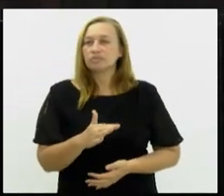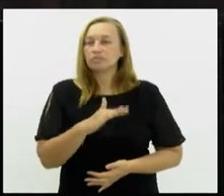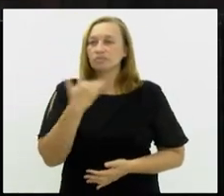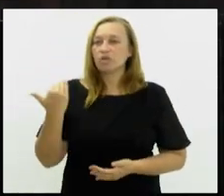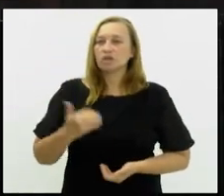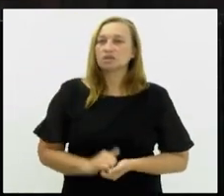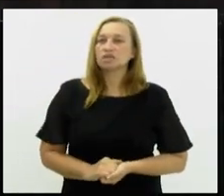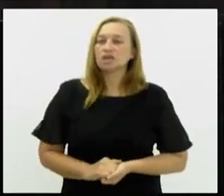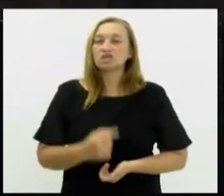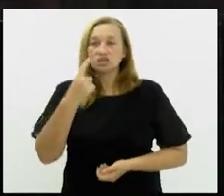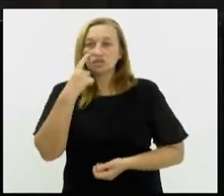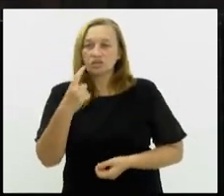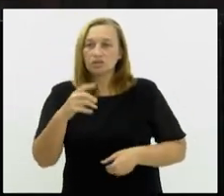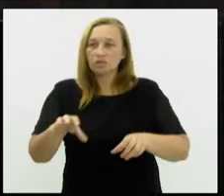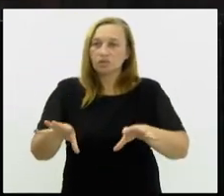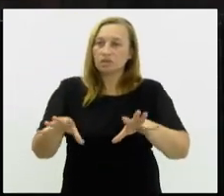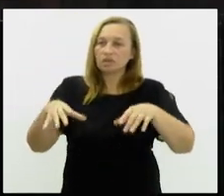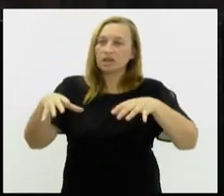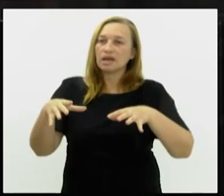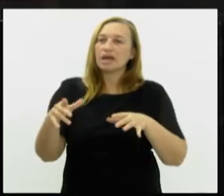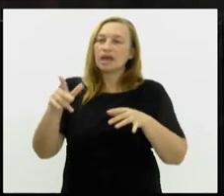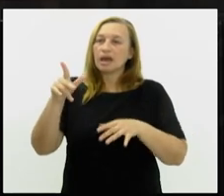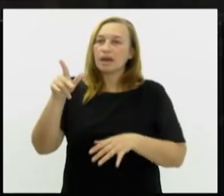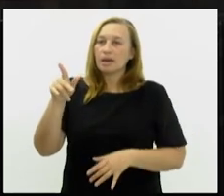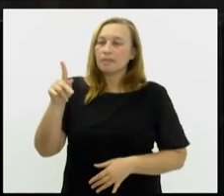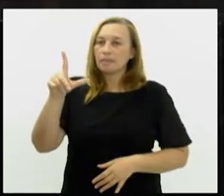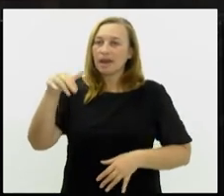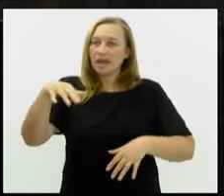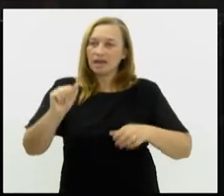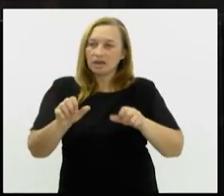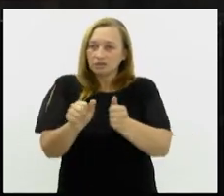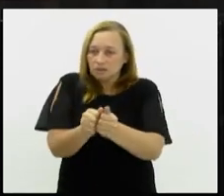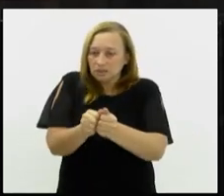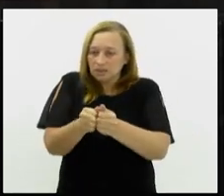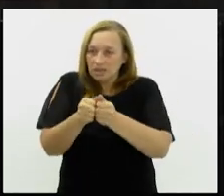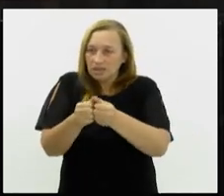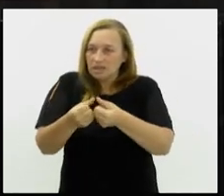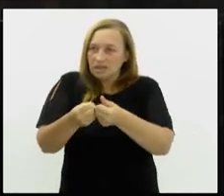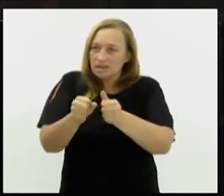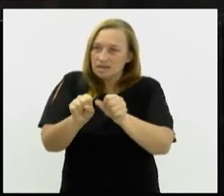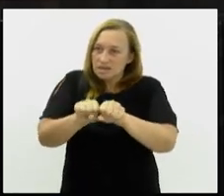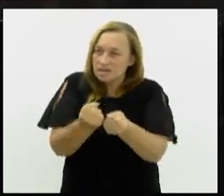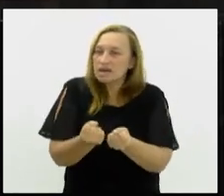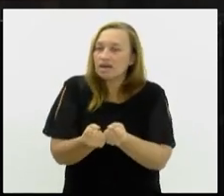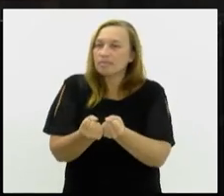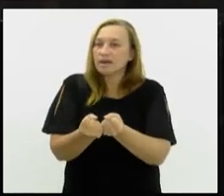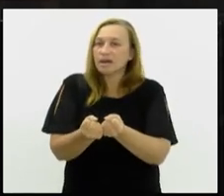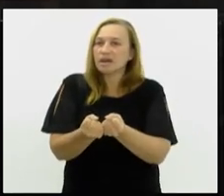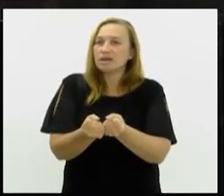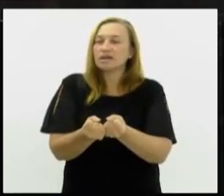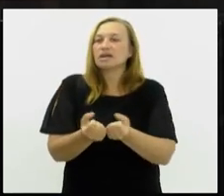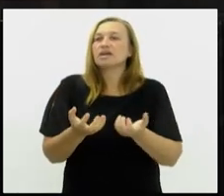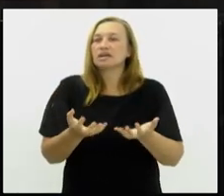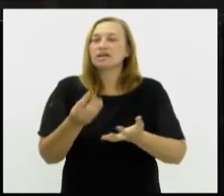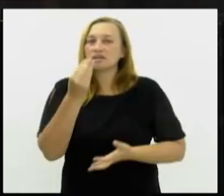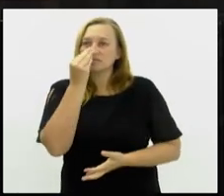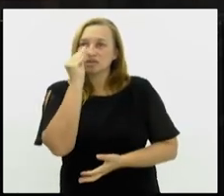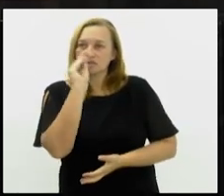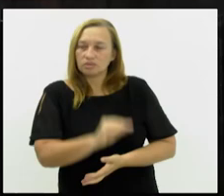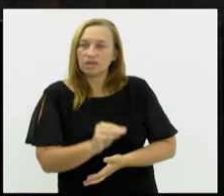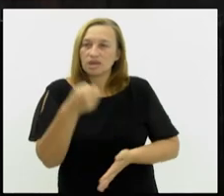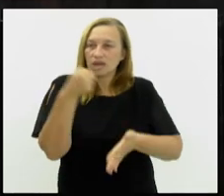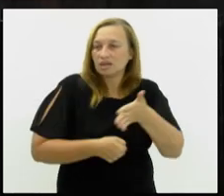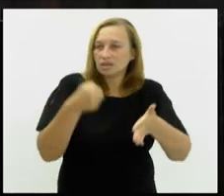a gente viu quando quebraram a placa de Marielle, que tentaram vilipendiar deslegitimar também a sua memória de